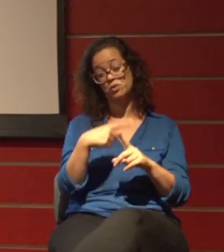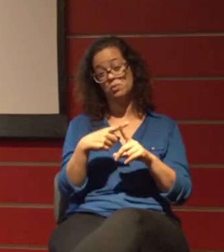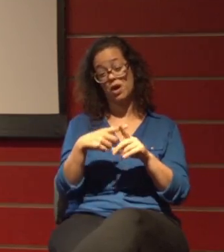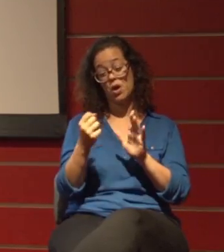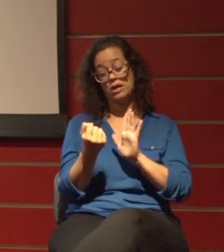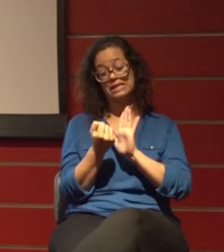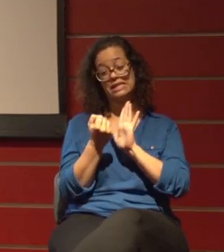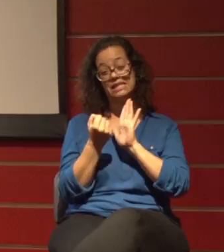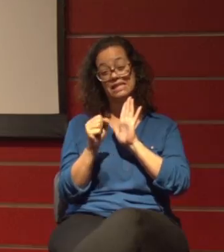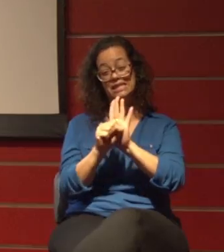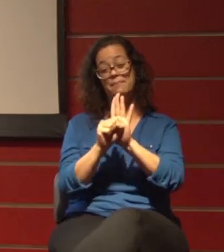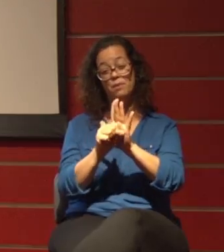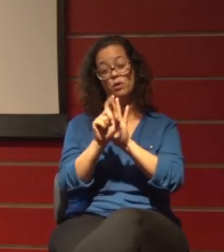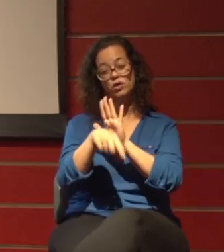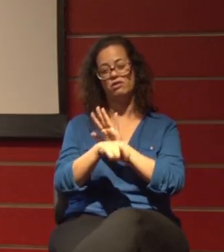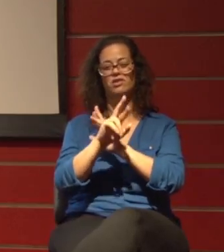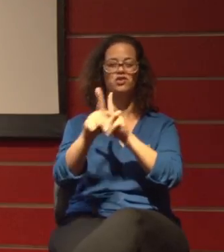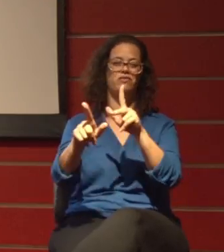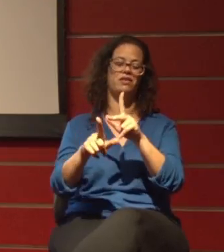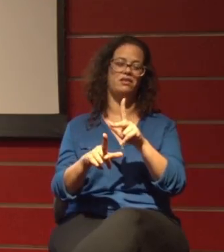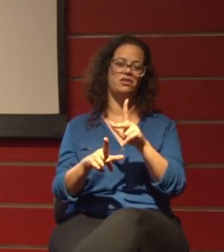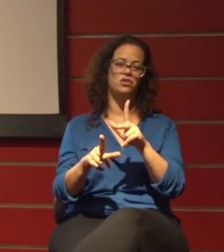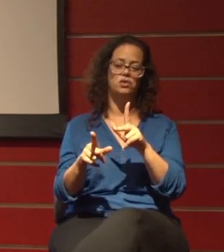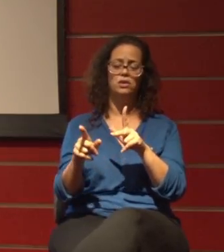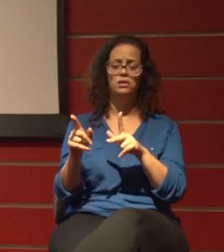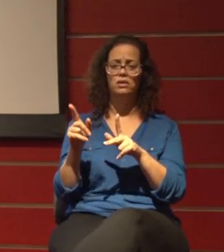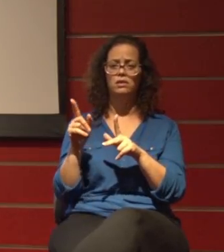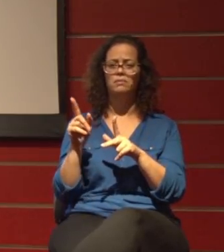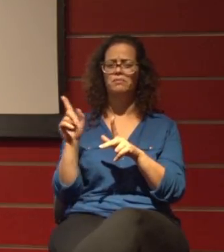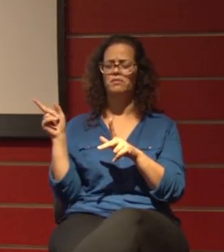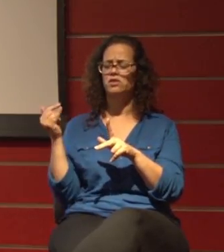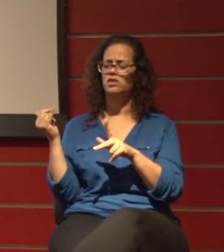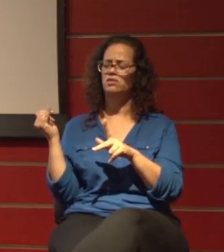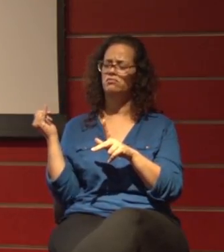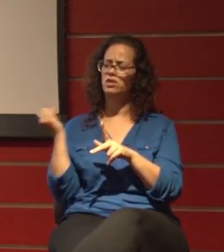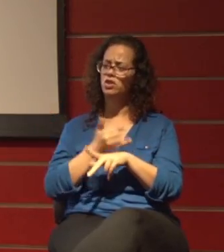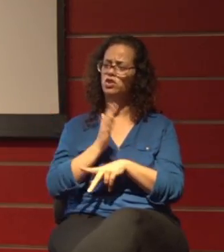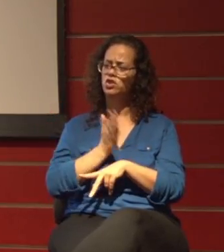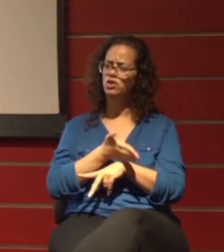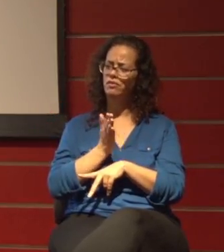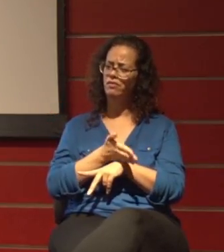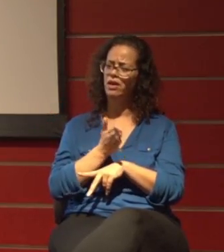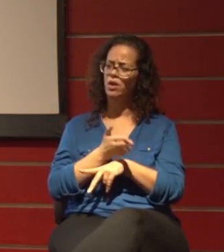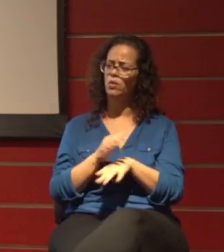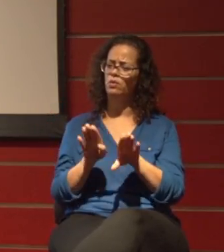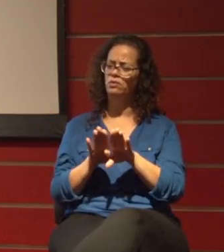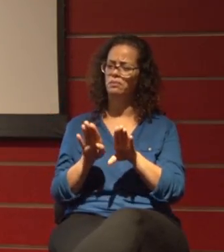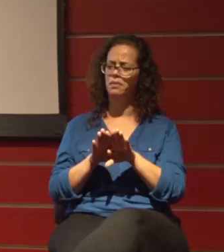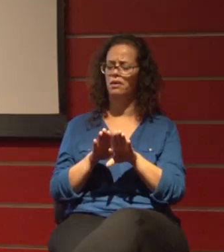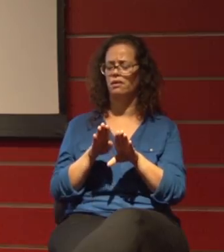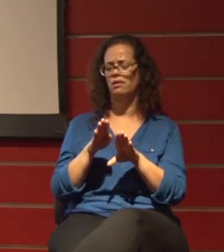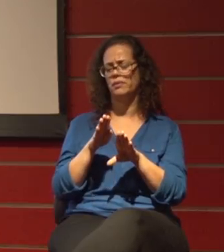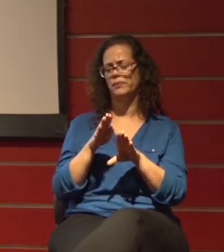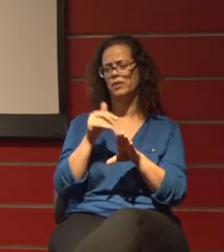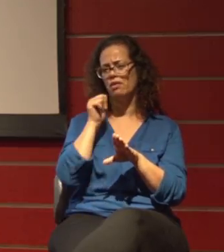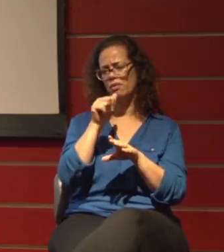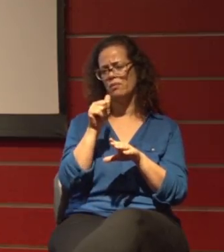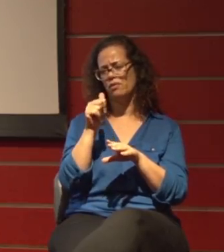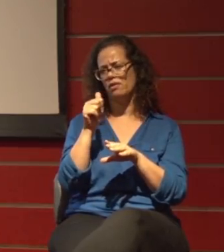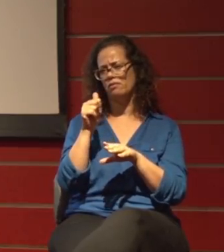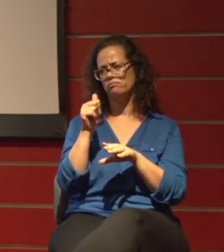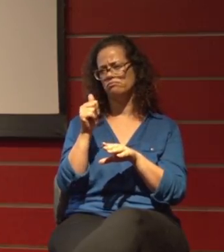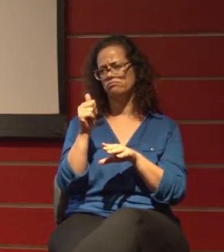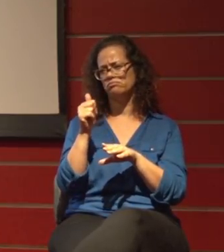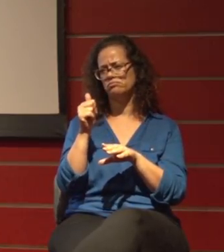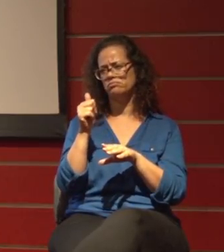simbologia e acho que eu já ouvi você falando uma vez sobre a shonda ryes né E até quando ela ganhou o prêmio agora foi ano passado